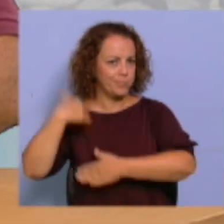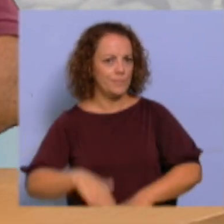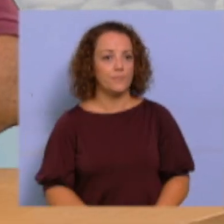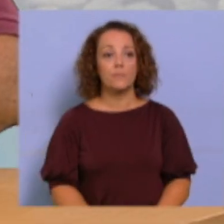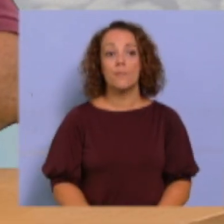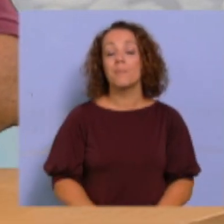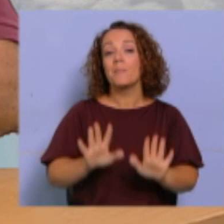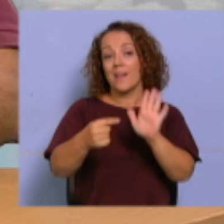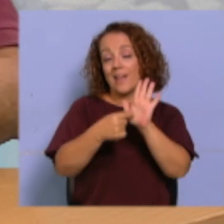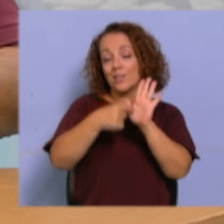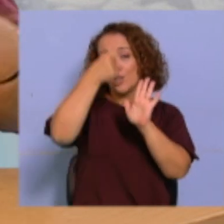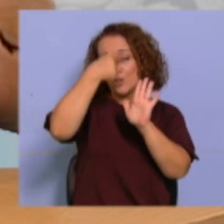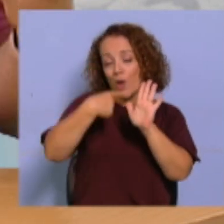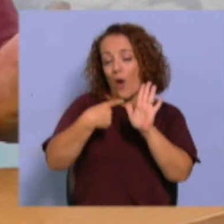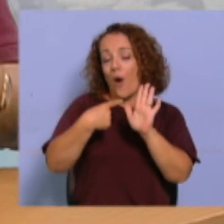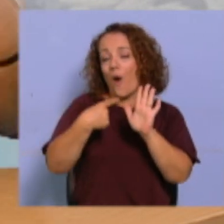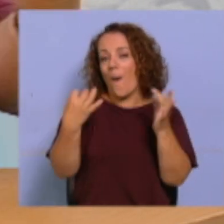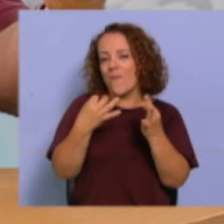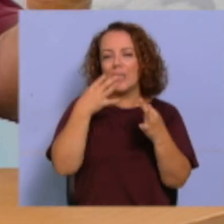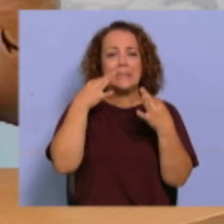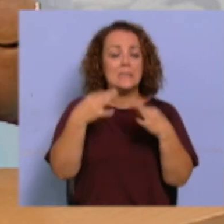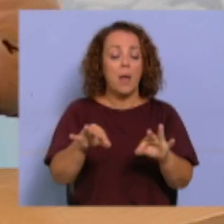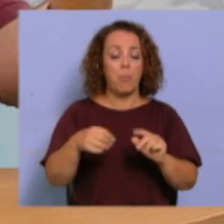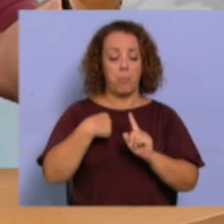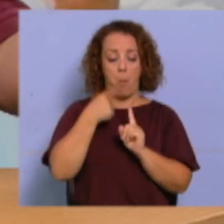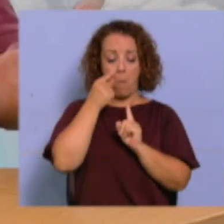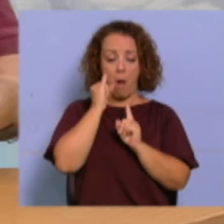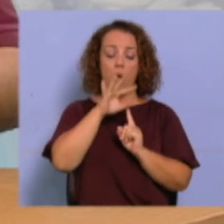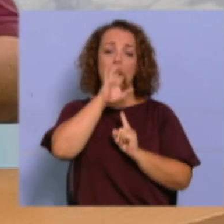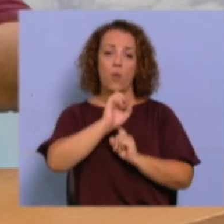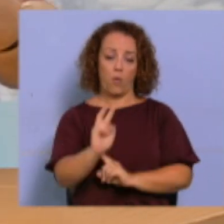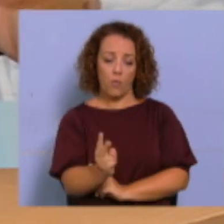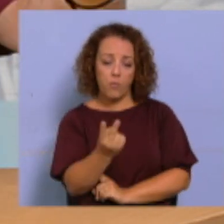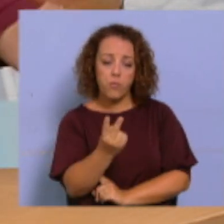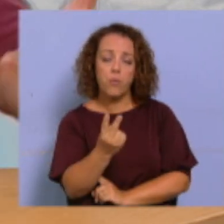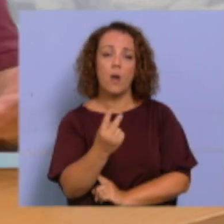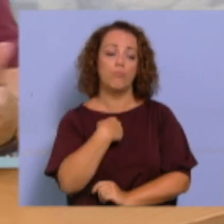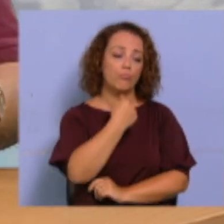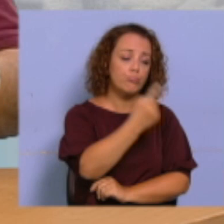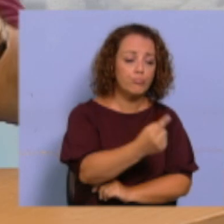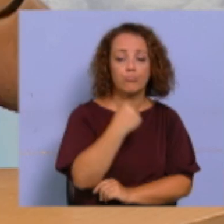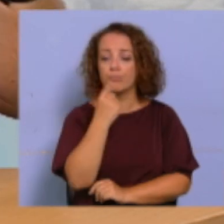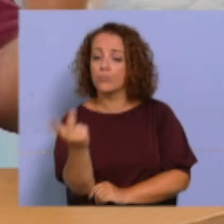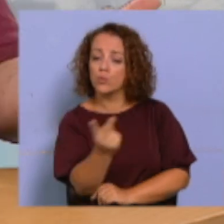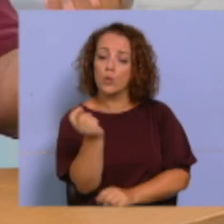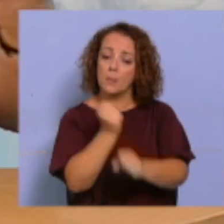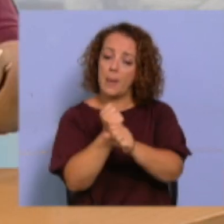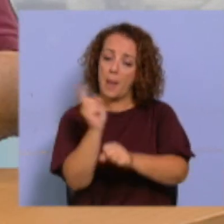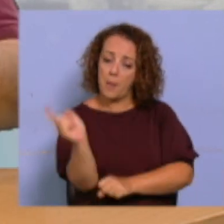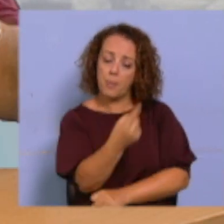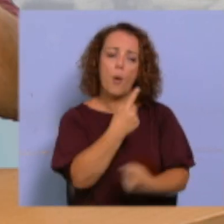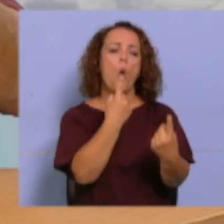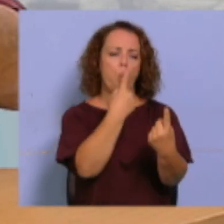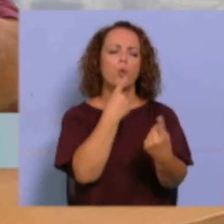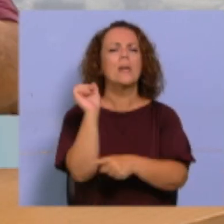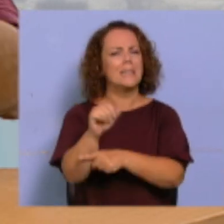esta parábola, lá está, é muito simples. Um pai tem 2 filhos, diz aos 2 para irem trabalhar, um diz que vai, mas não vai, e